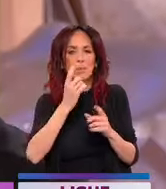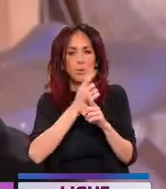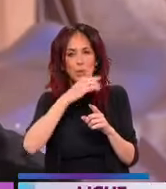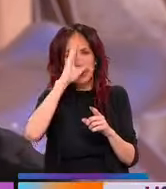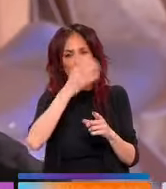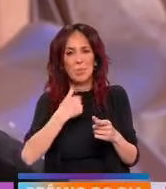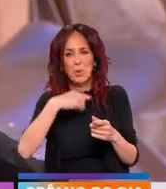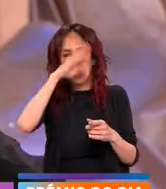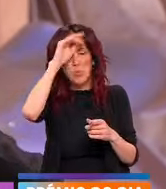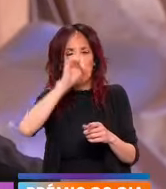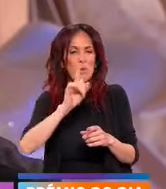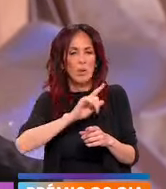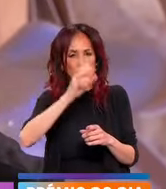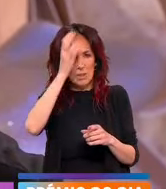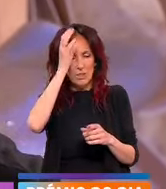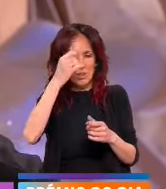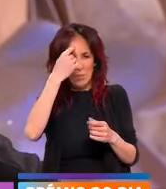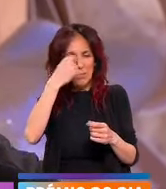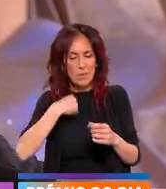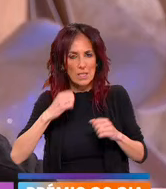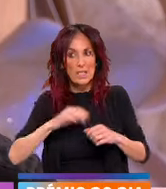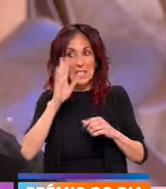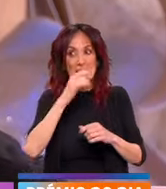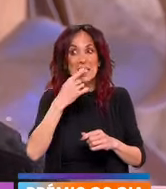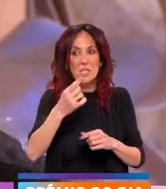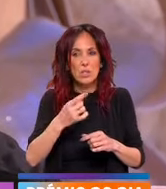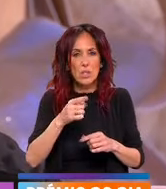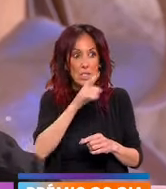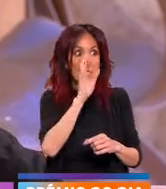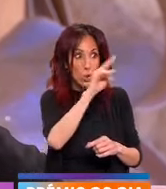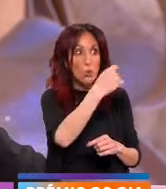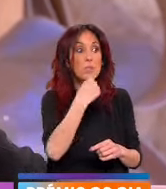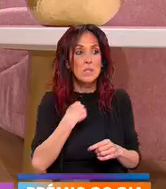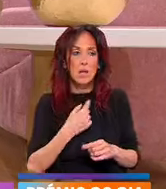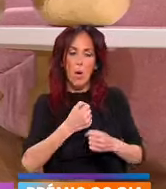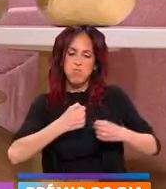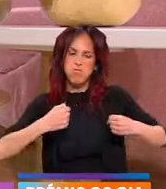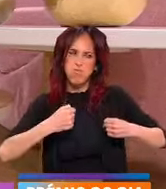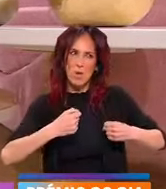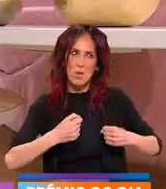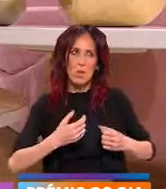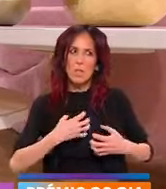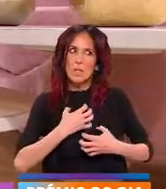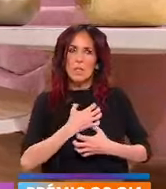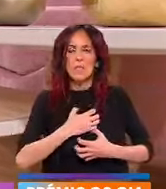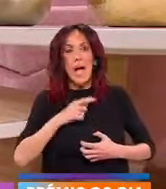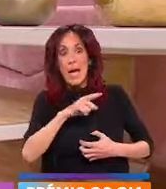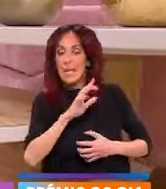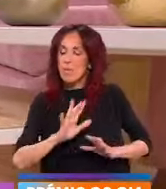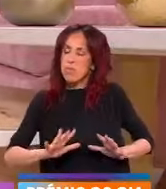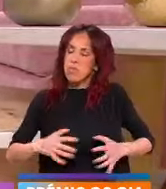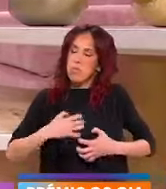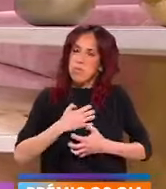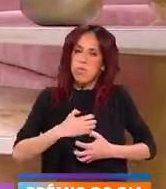calhar é um bocadinho isso agora se tu se tu a primeira coisa que tu me dizes é tu és gordo estás mais forte e pá ó Francisco Mas tu encontras alguma coisa no teu